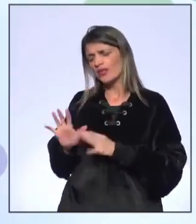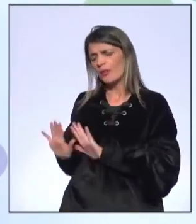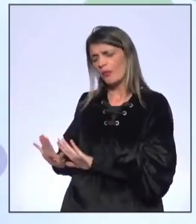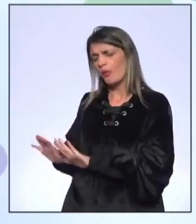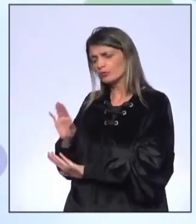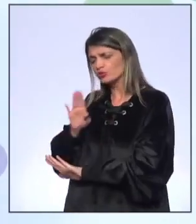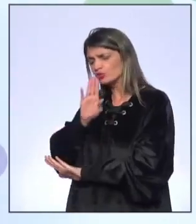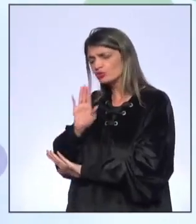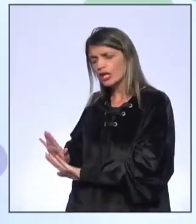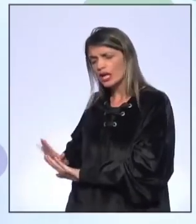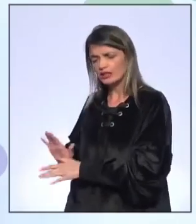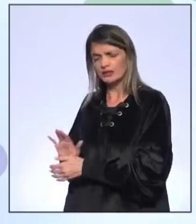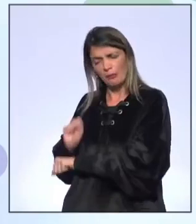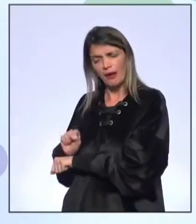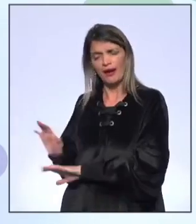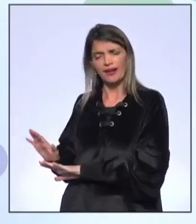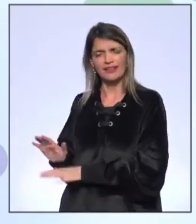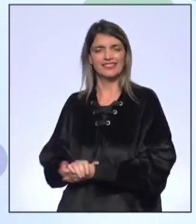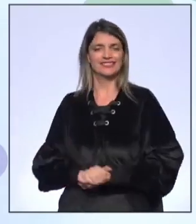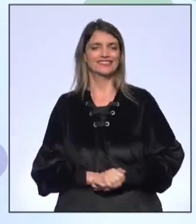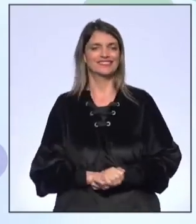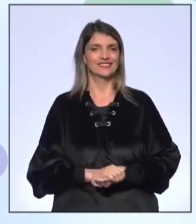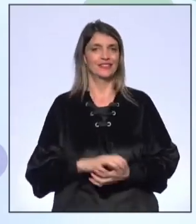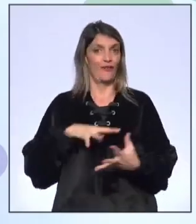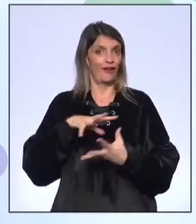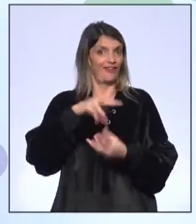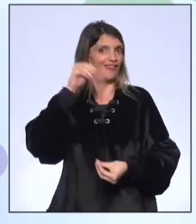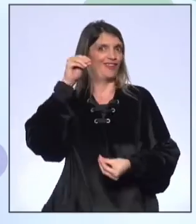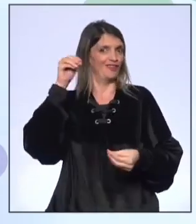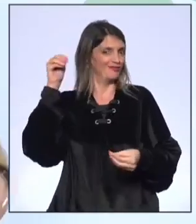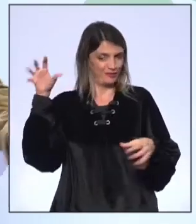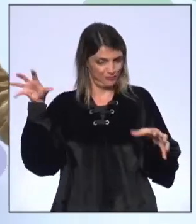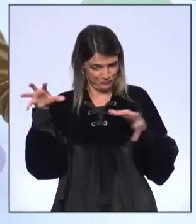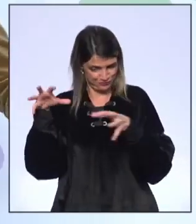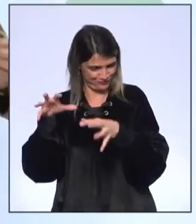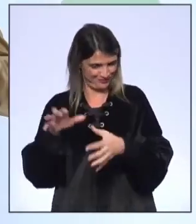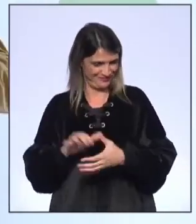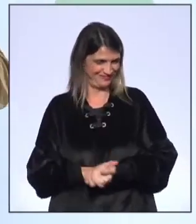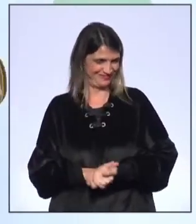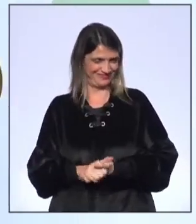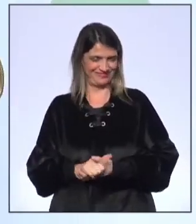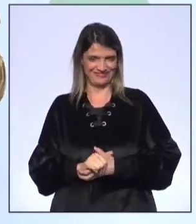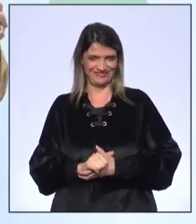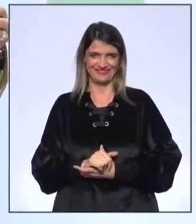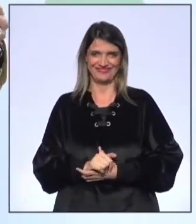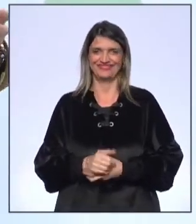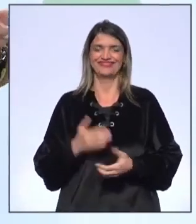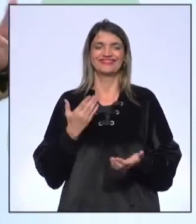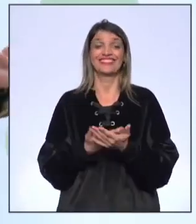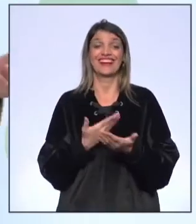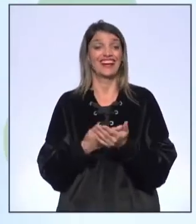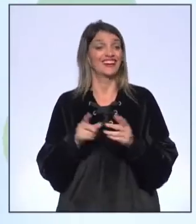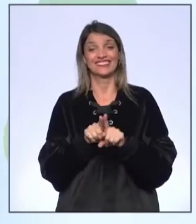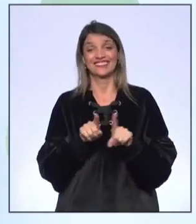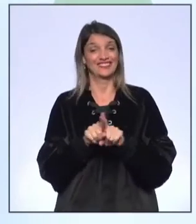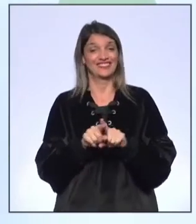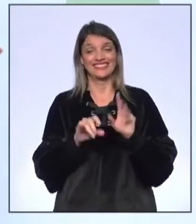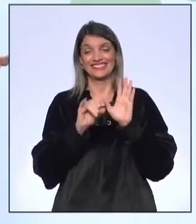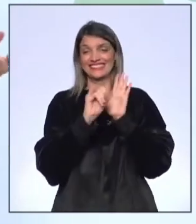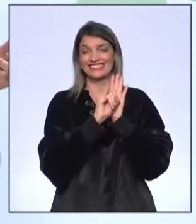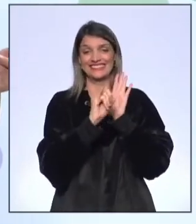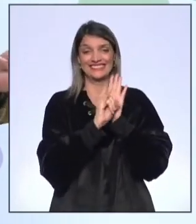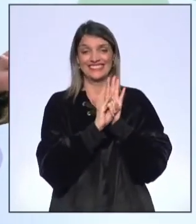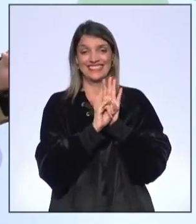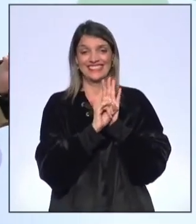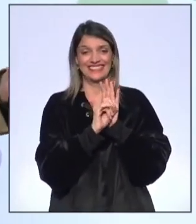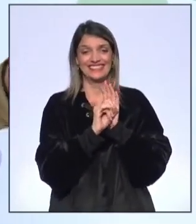aí. Isso, tem os restos mortais dele ali, então ele se mexe. Ó, então, nossa aula também tem entidades, tem tudo vinculado